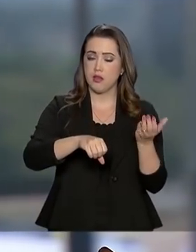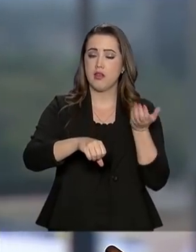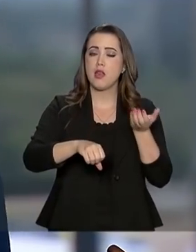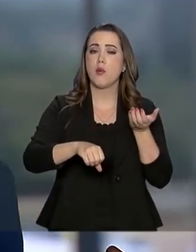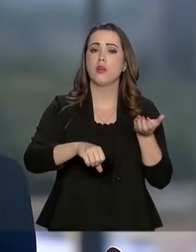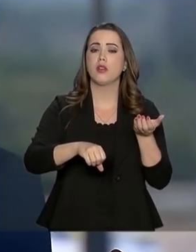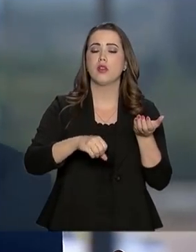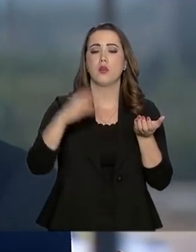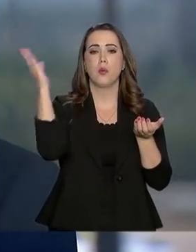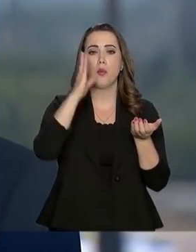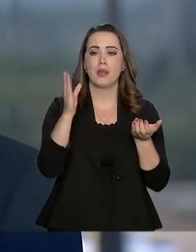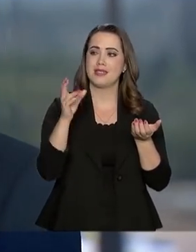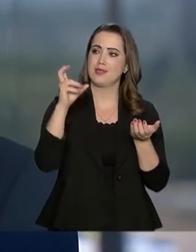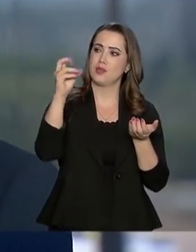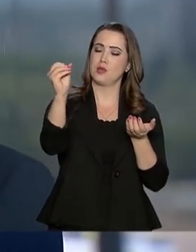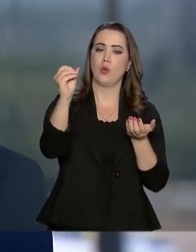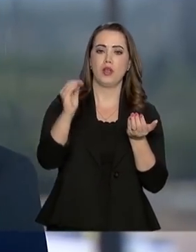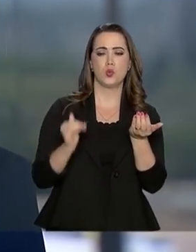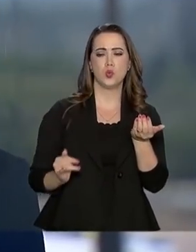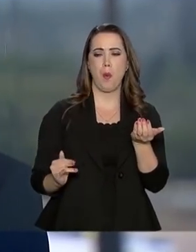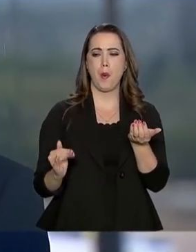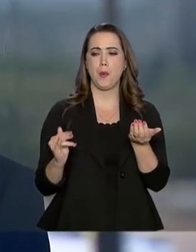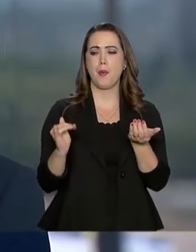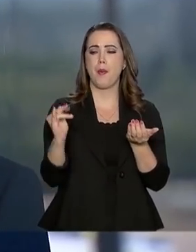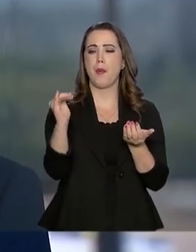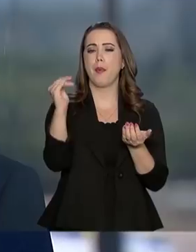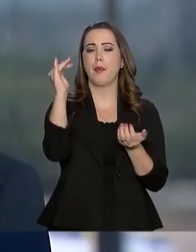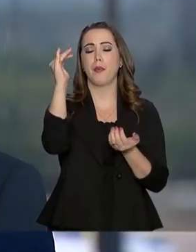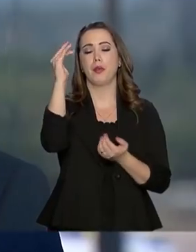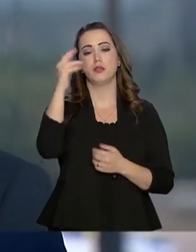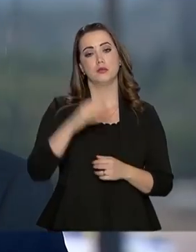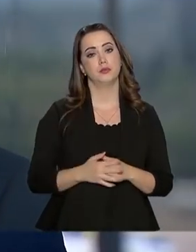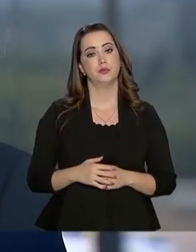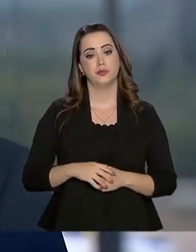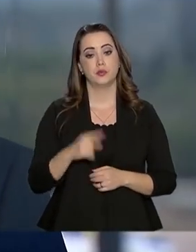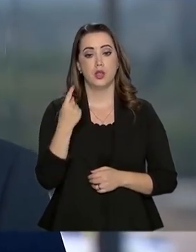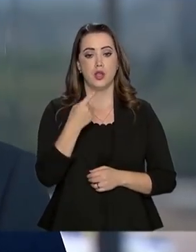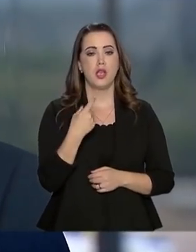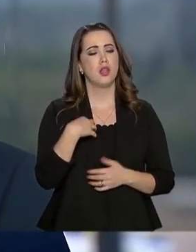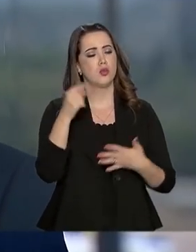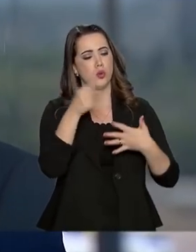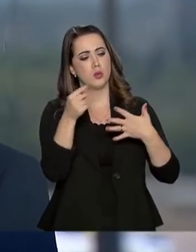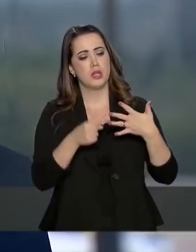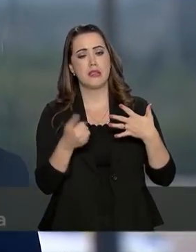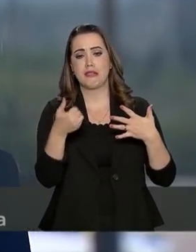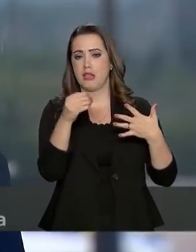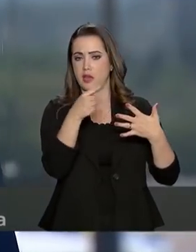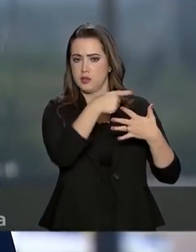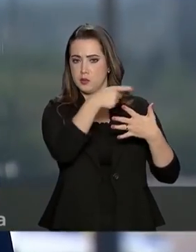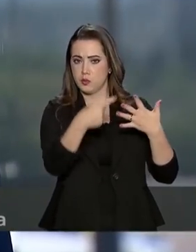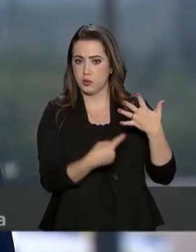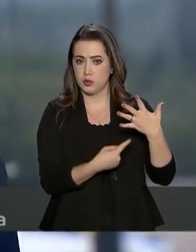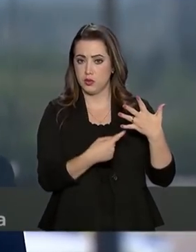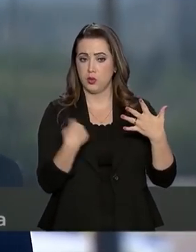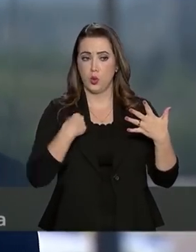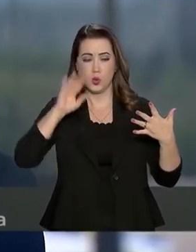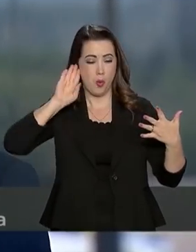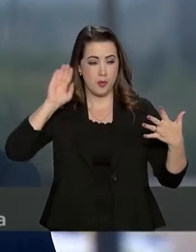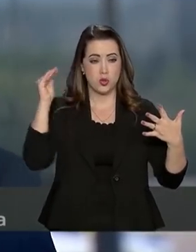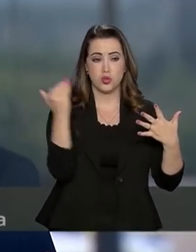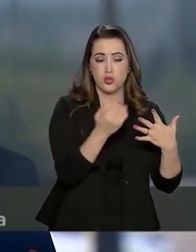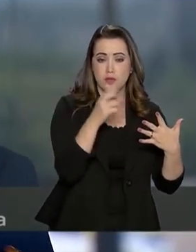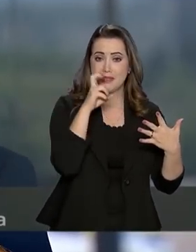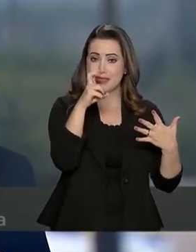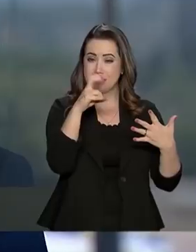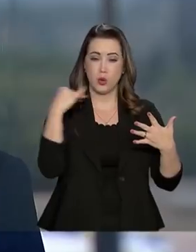exemplo, 10 tópicos, 10 itens, e que nós estamos, desses 10, focando 5 tópicos